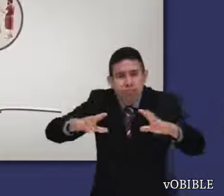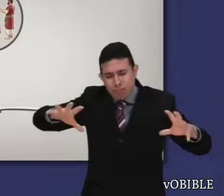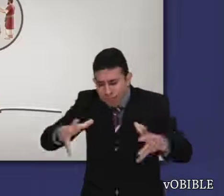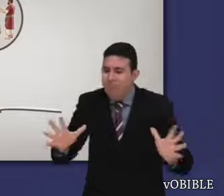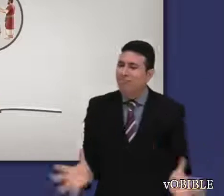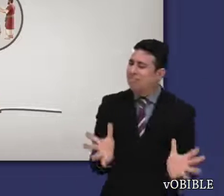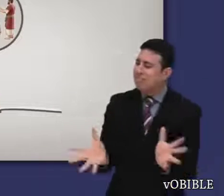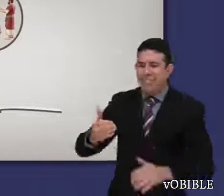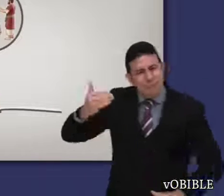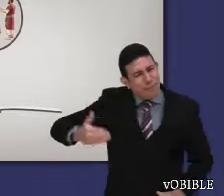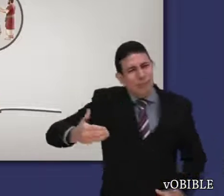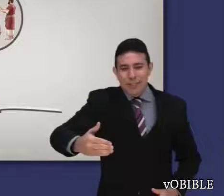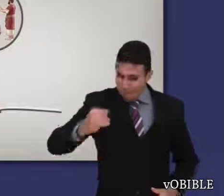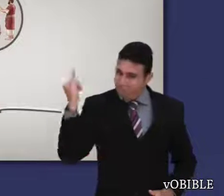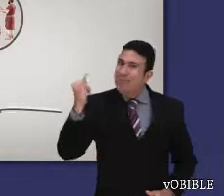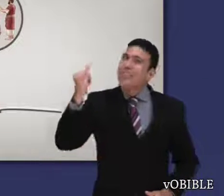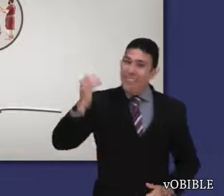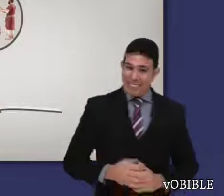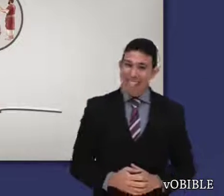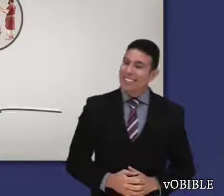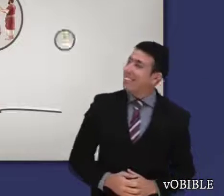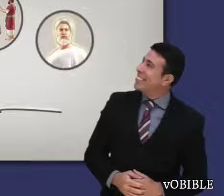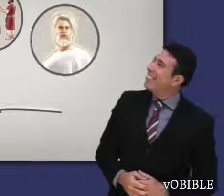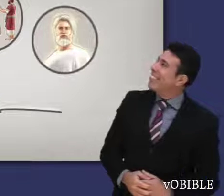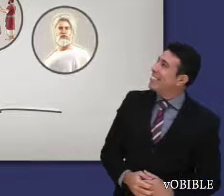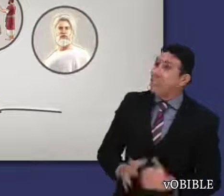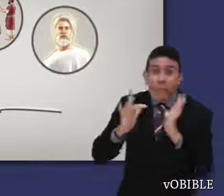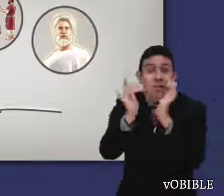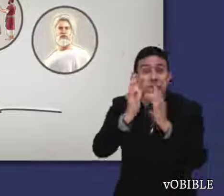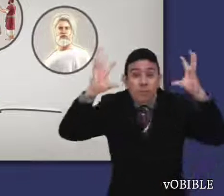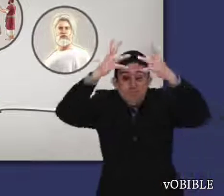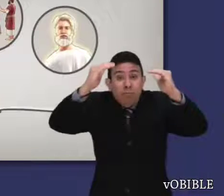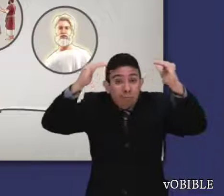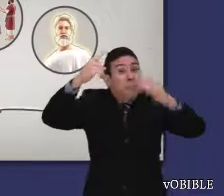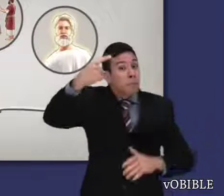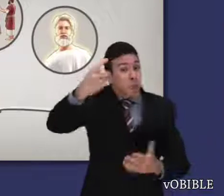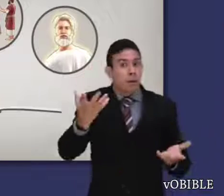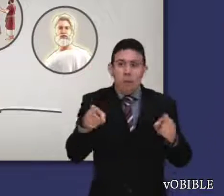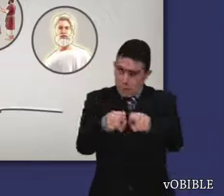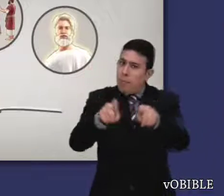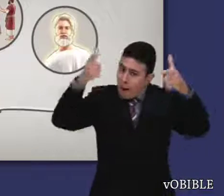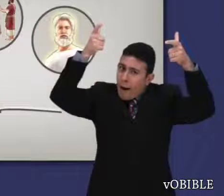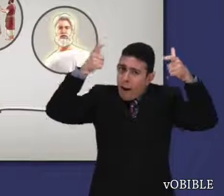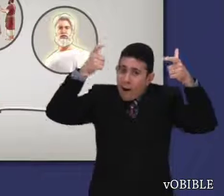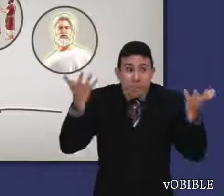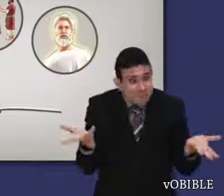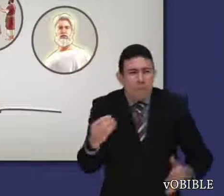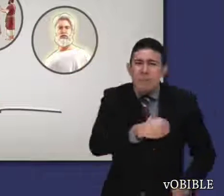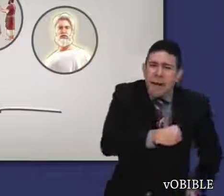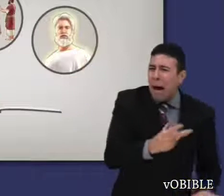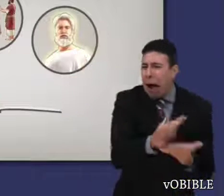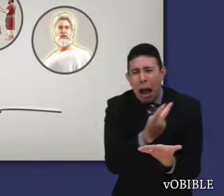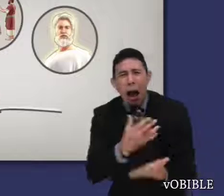aperfeiçoando a nossa fé enquanto esperamos pelo fim do mundo de Satanás? E como Jesus, que é o nosso sumo sacerdote no céu e rei do reino